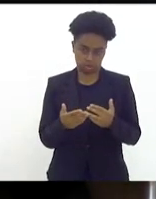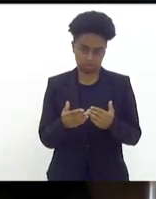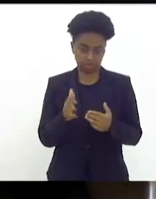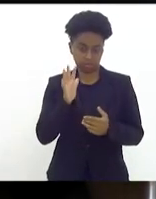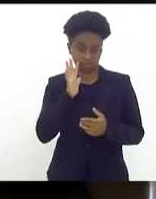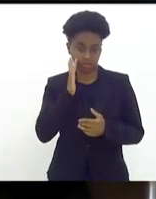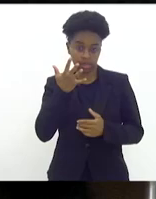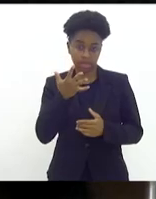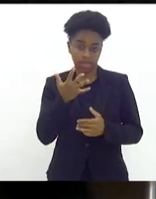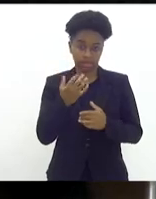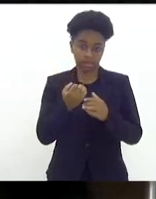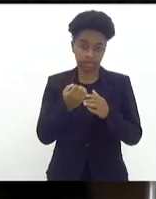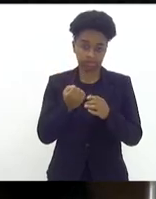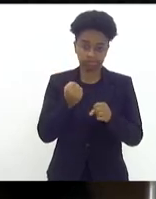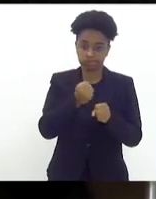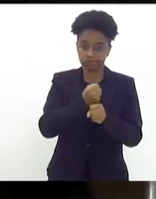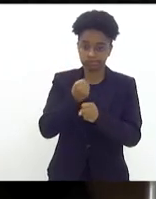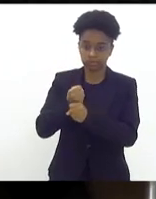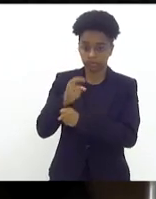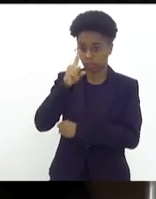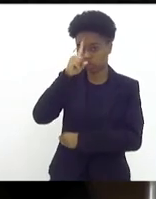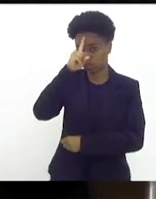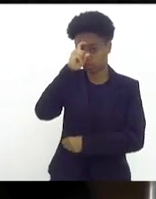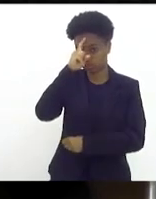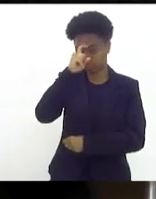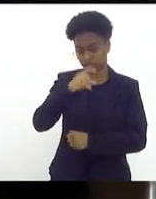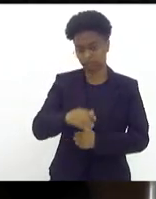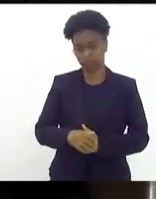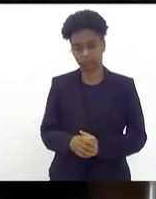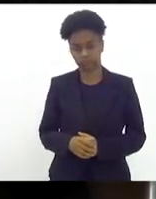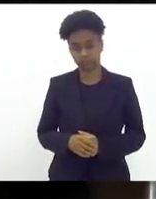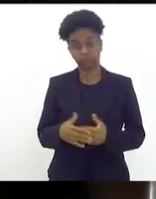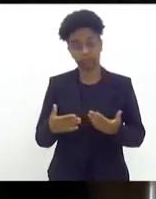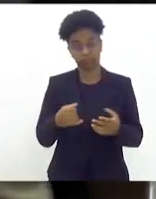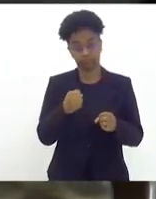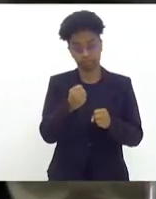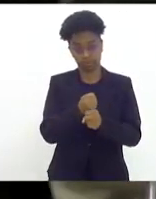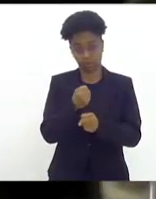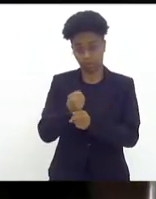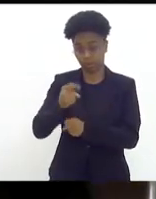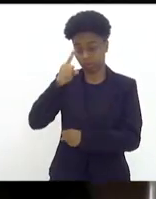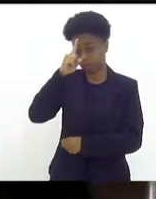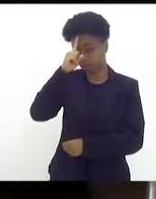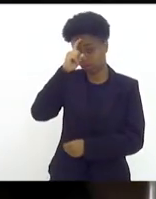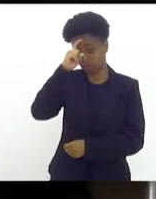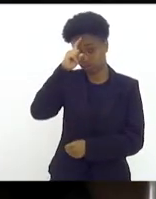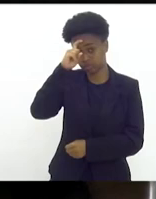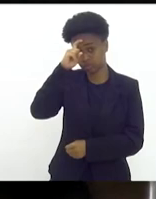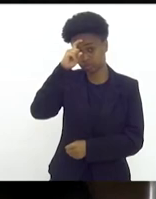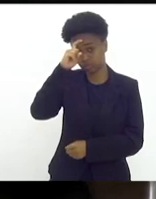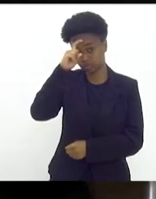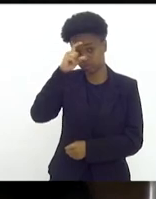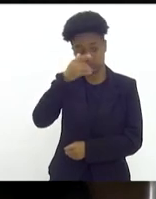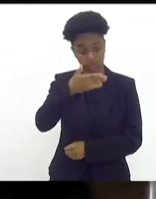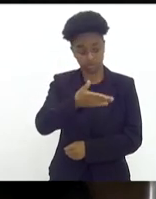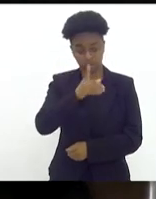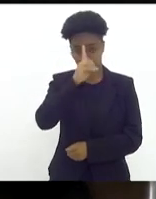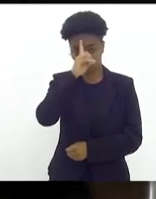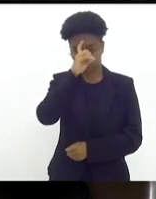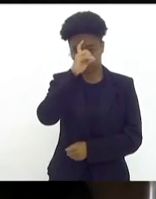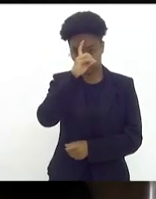construir um hospital. E construir um hospital que será